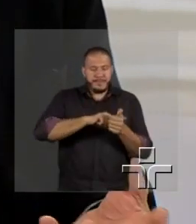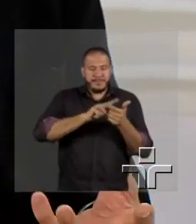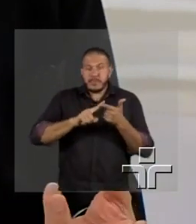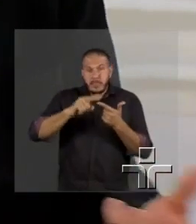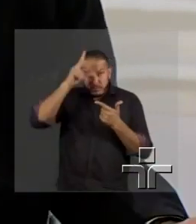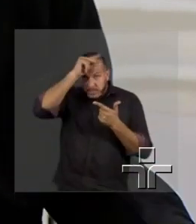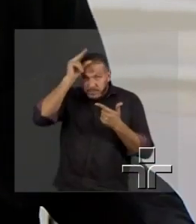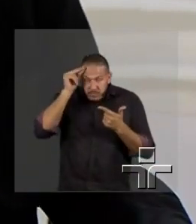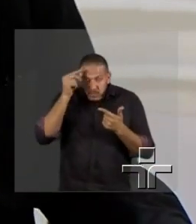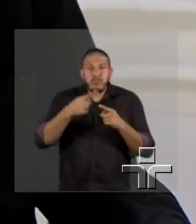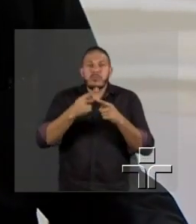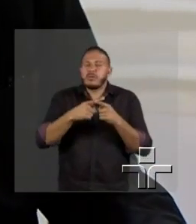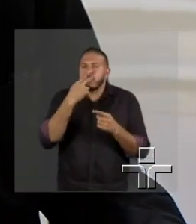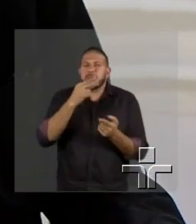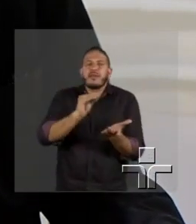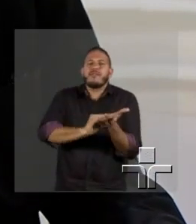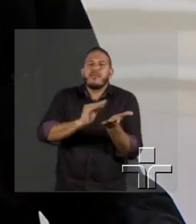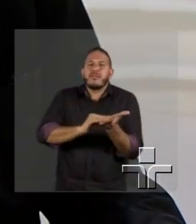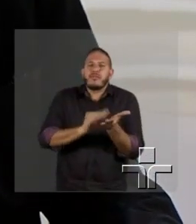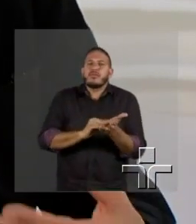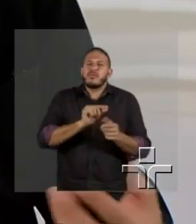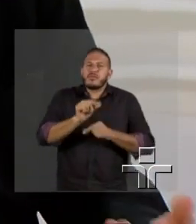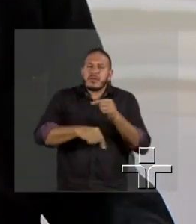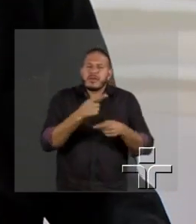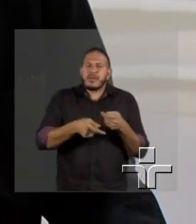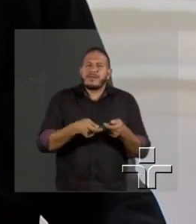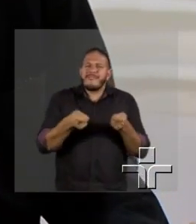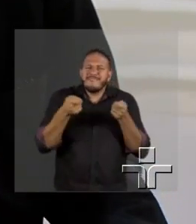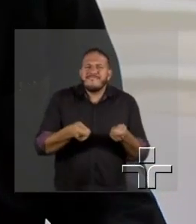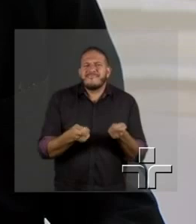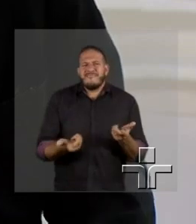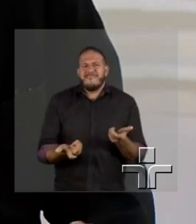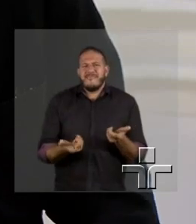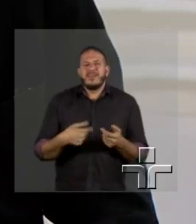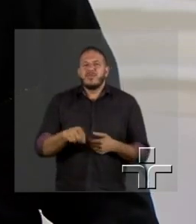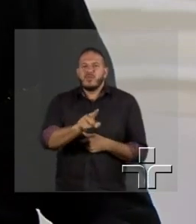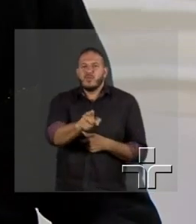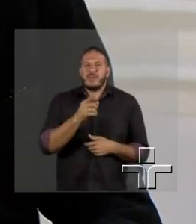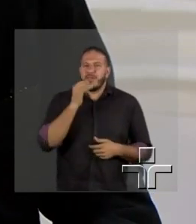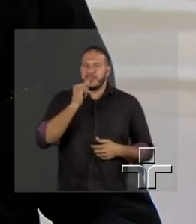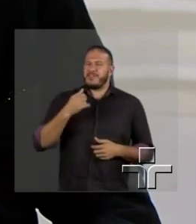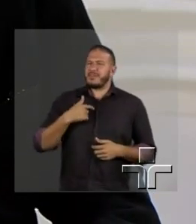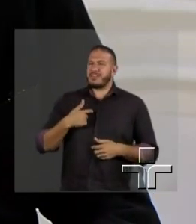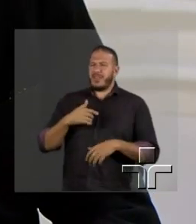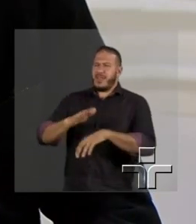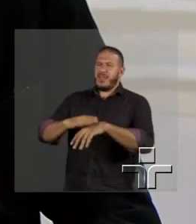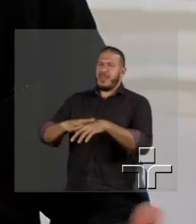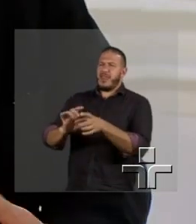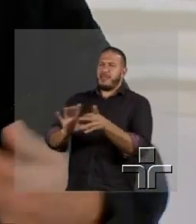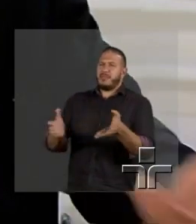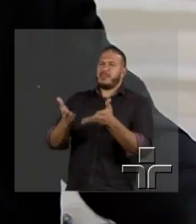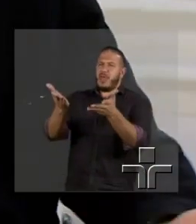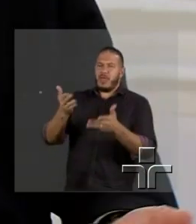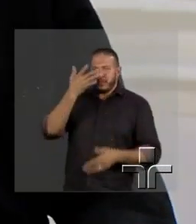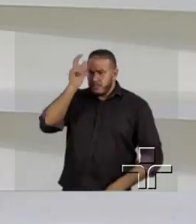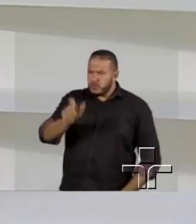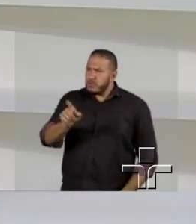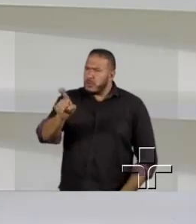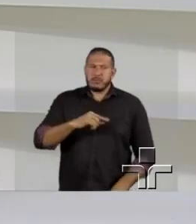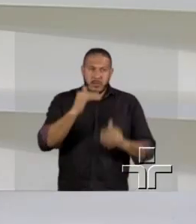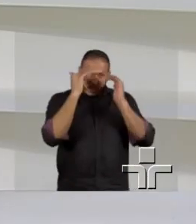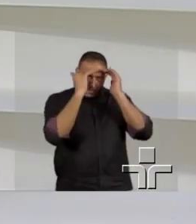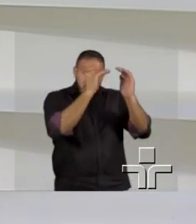Houve deterioração, houve mais, vamos dizer assim, mais acesso, mas um acesso para mais pessoas, mas só que um acesso de nível